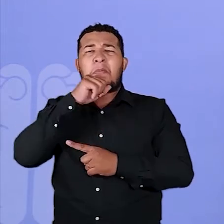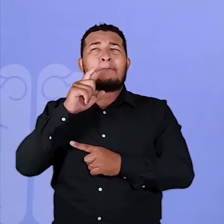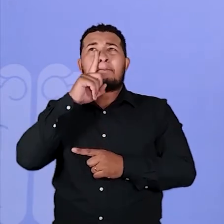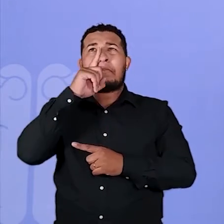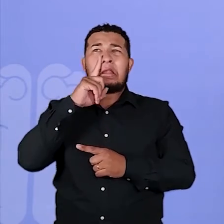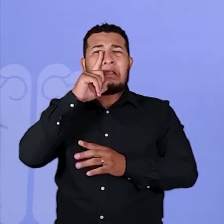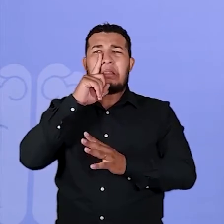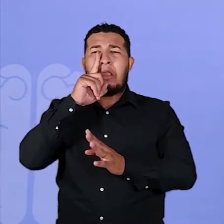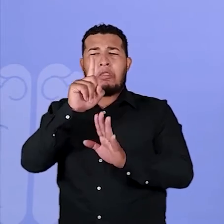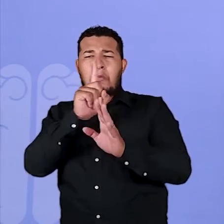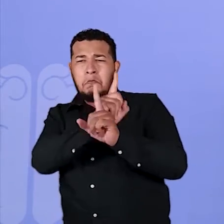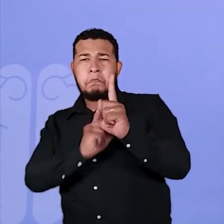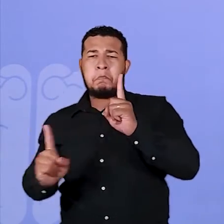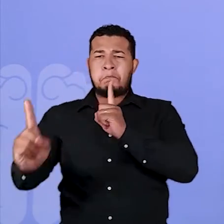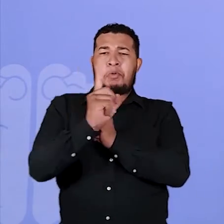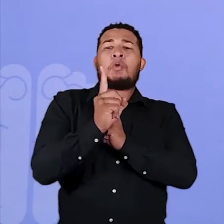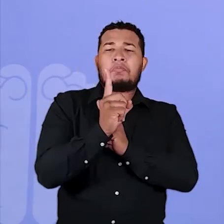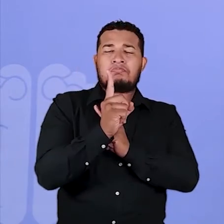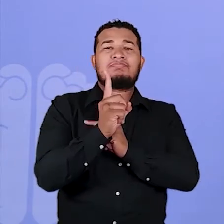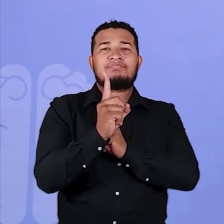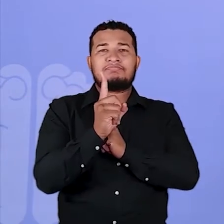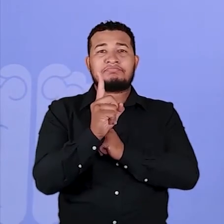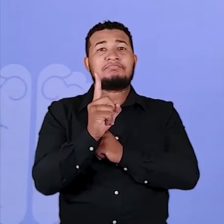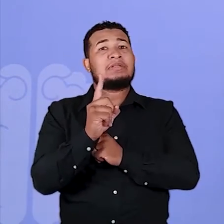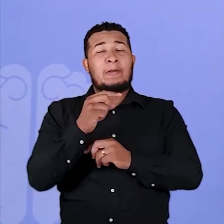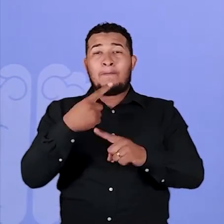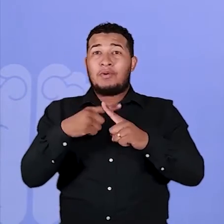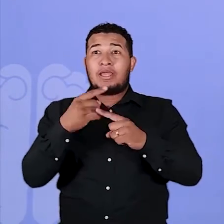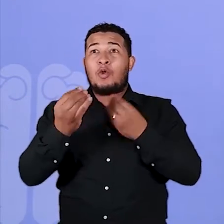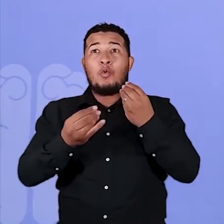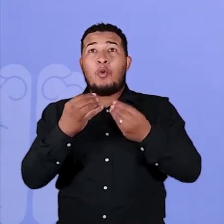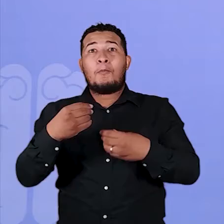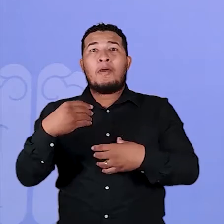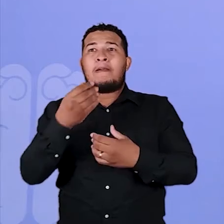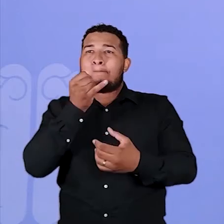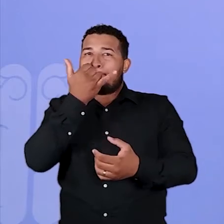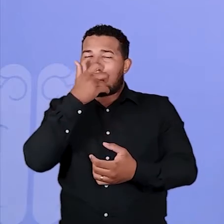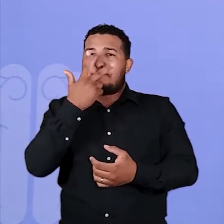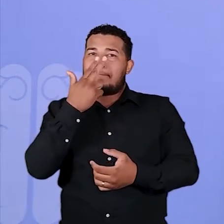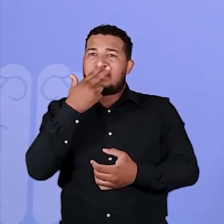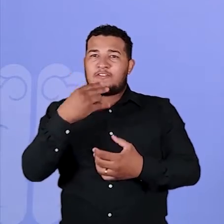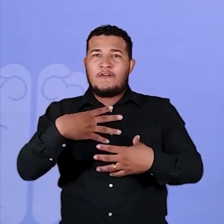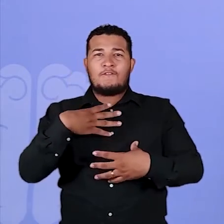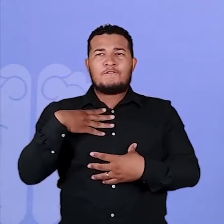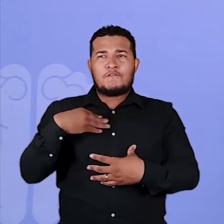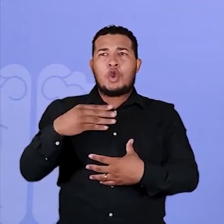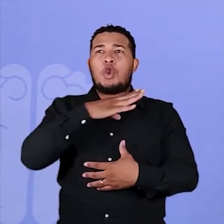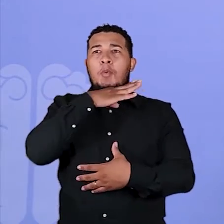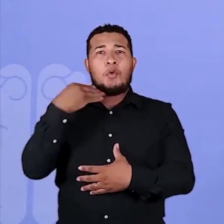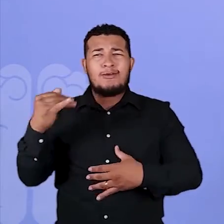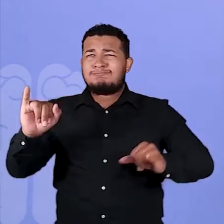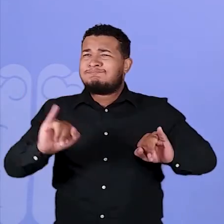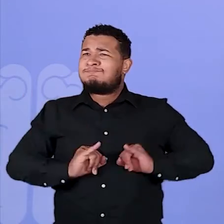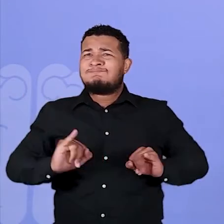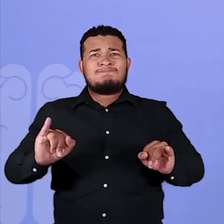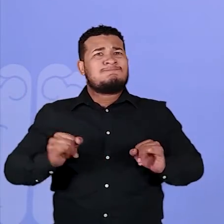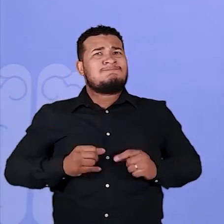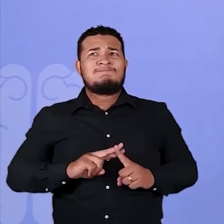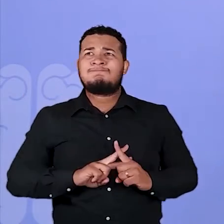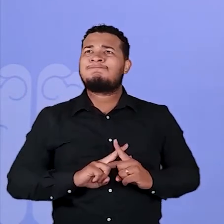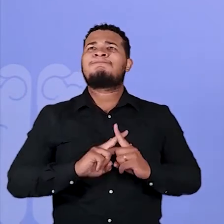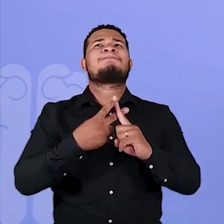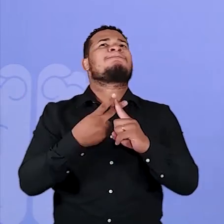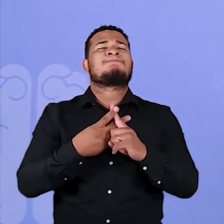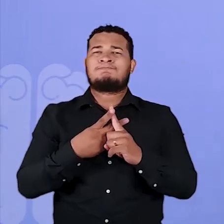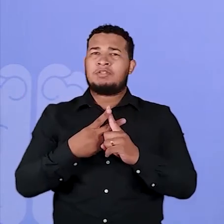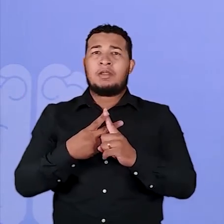existe prazer na face da terra que supere a dor de perder um filho. E por isso, no raciocínio de Bentham,